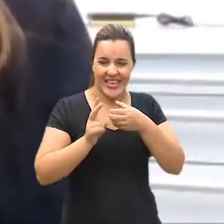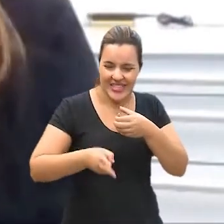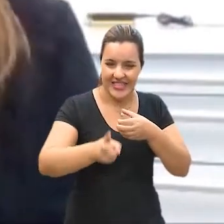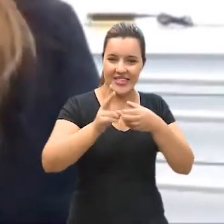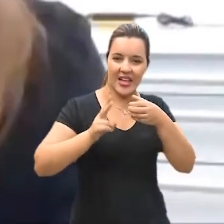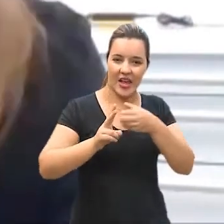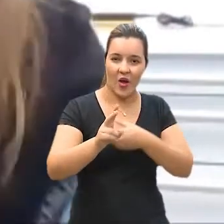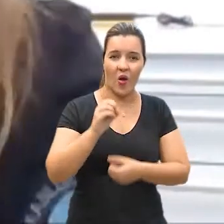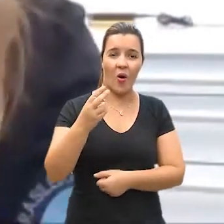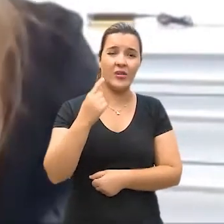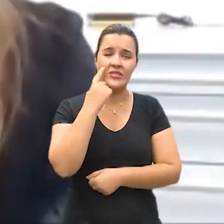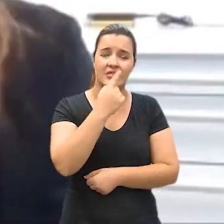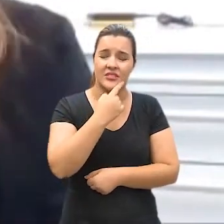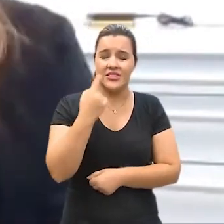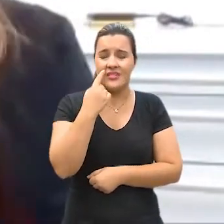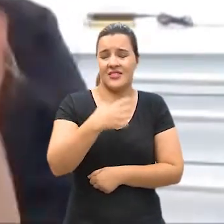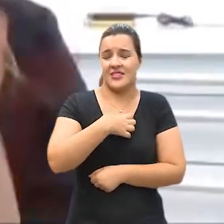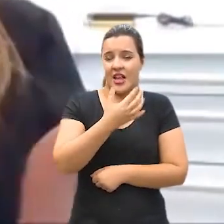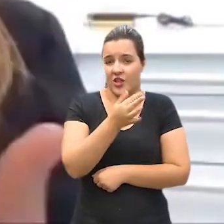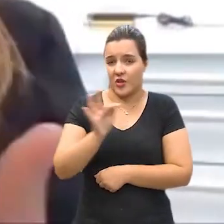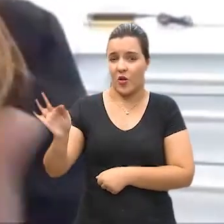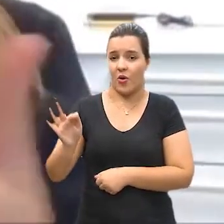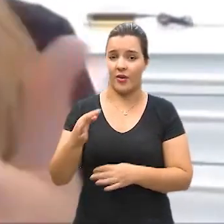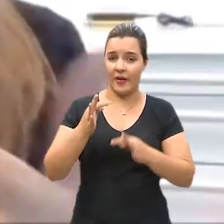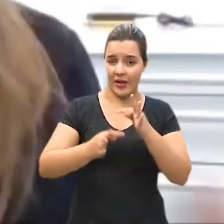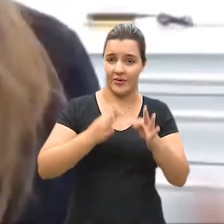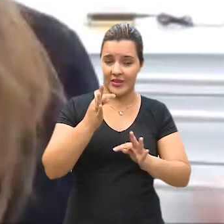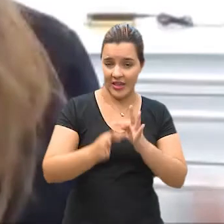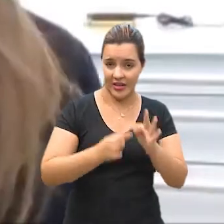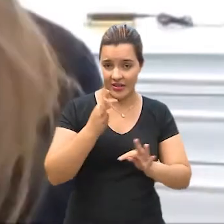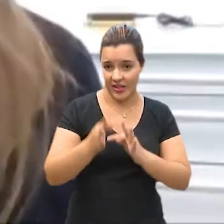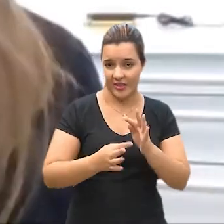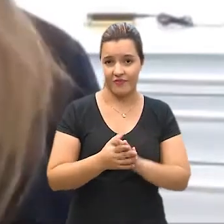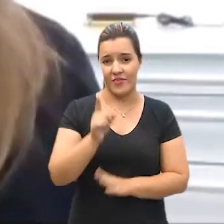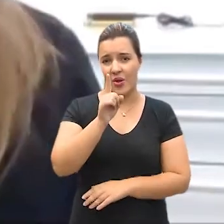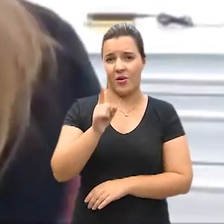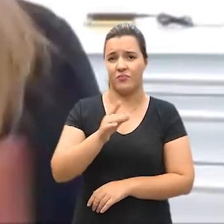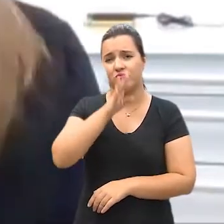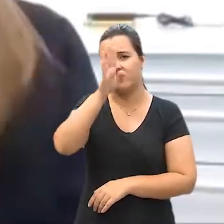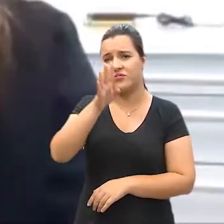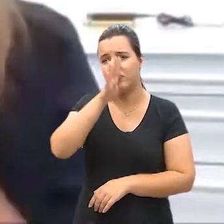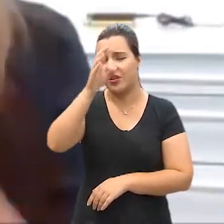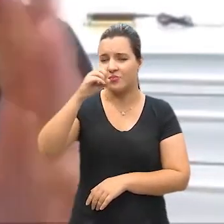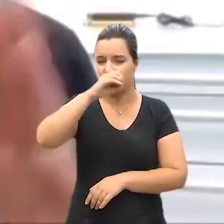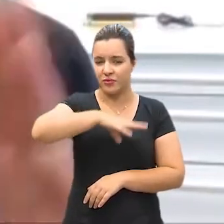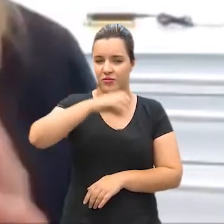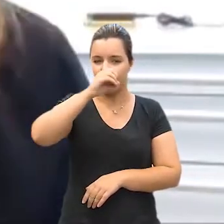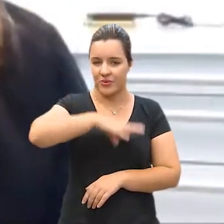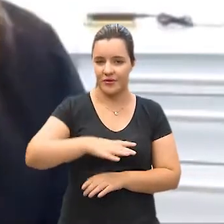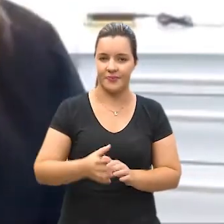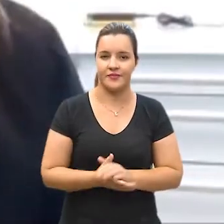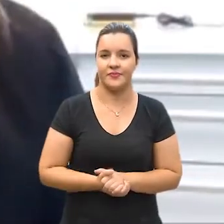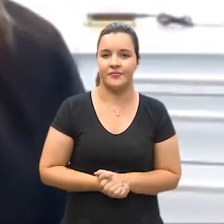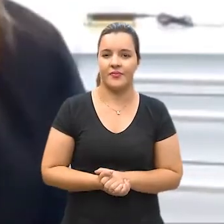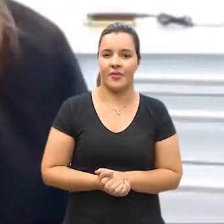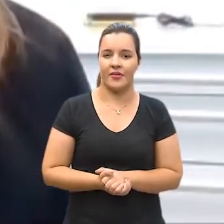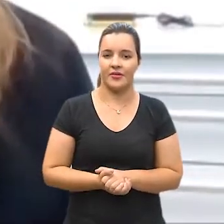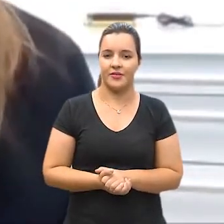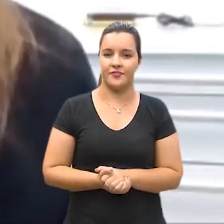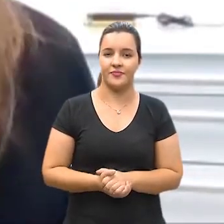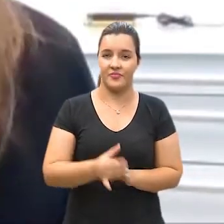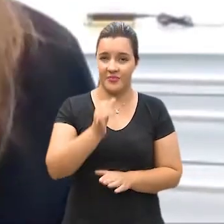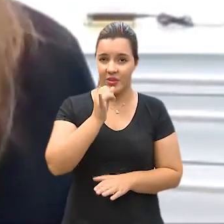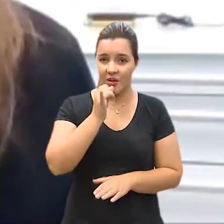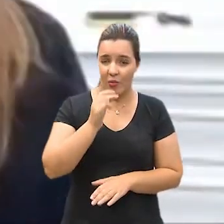uma hipersensibilidade, aí sim é um tratamento, né? Não usar desenfreado, mesmo porque um